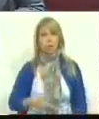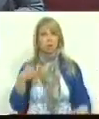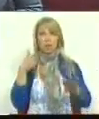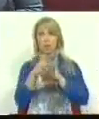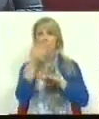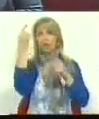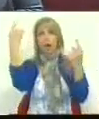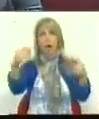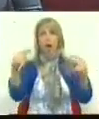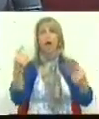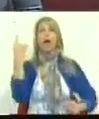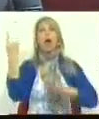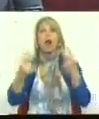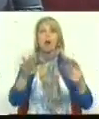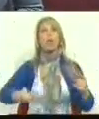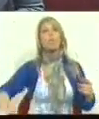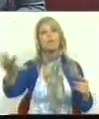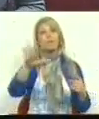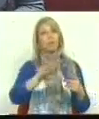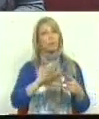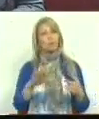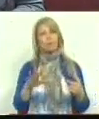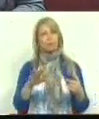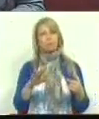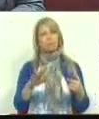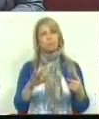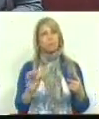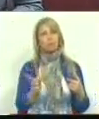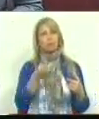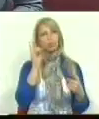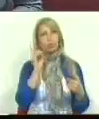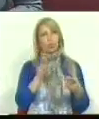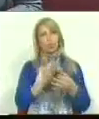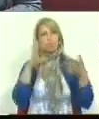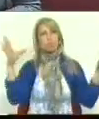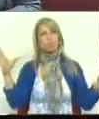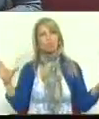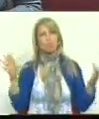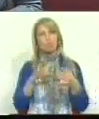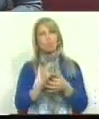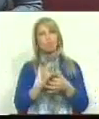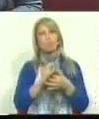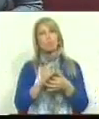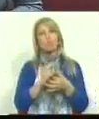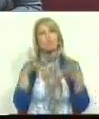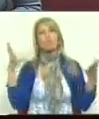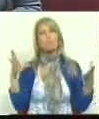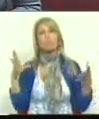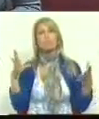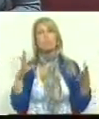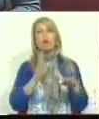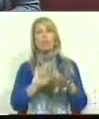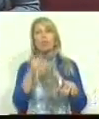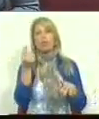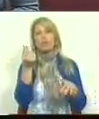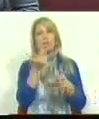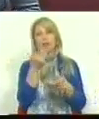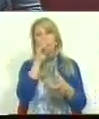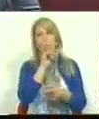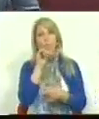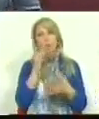em muitos casos não correspondem a situações de carência económica. É por isso necessário distinguir